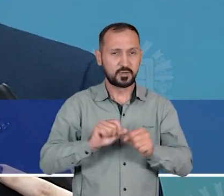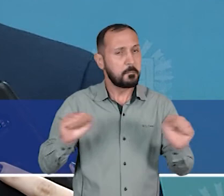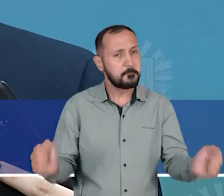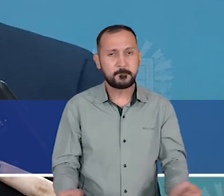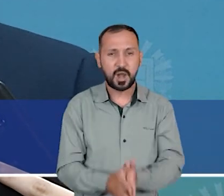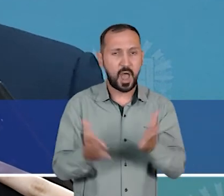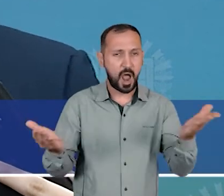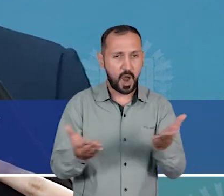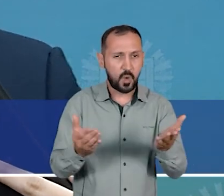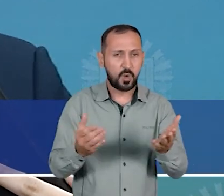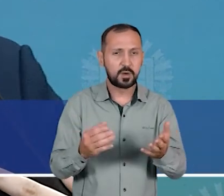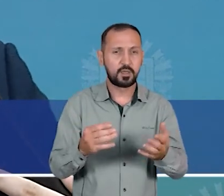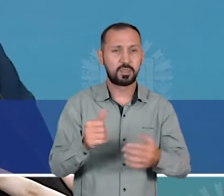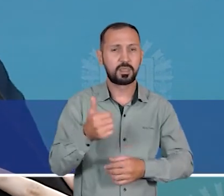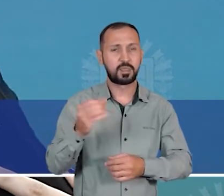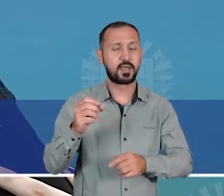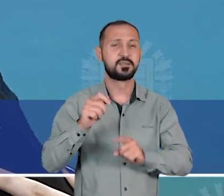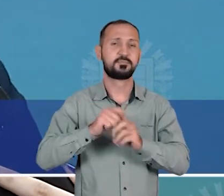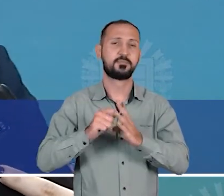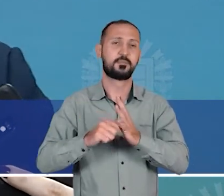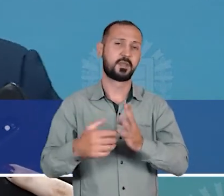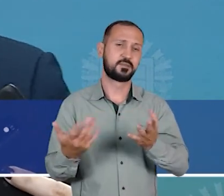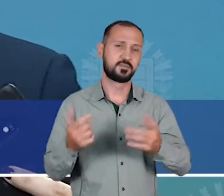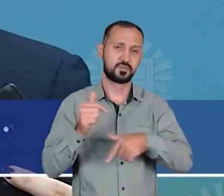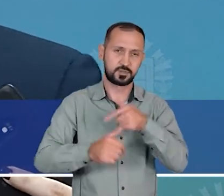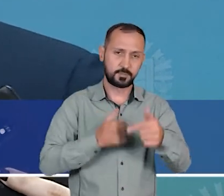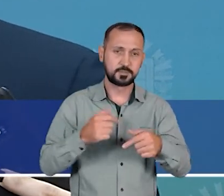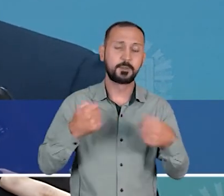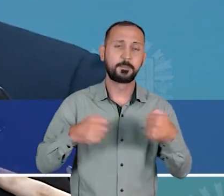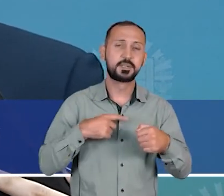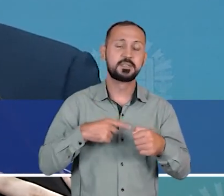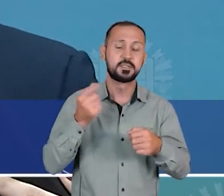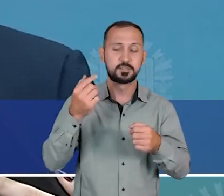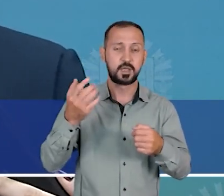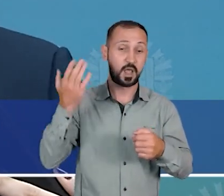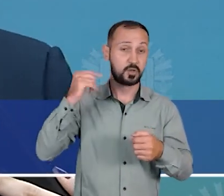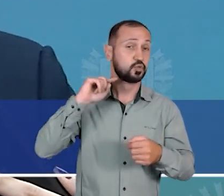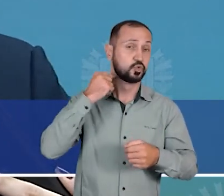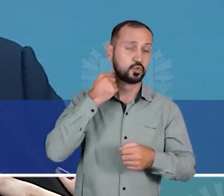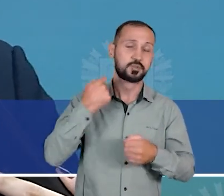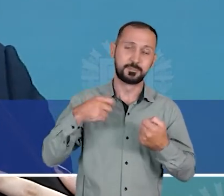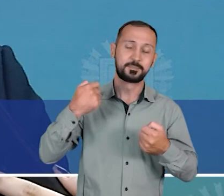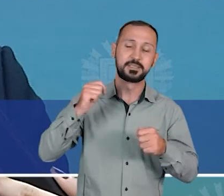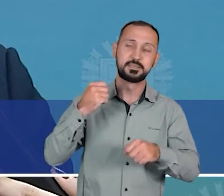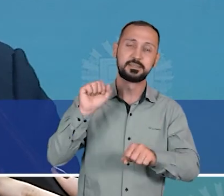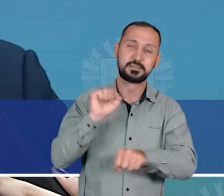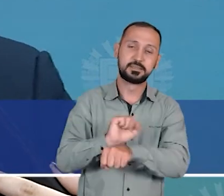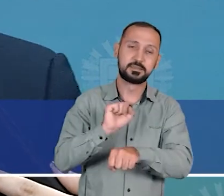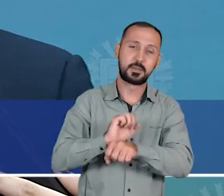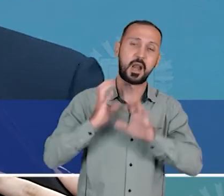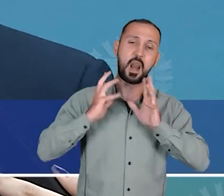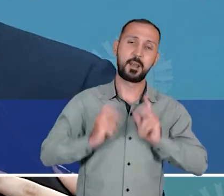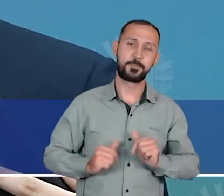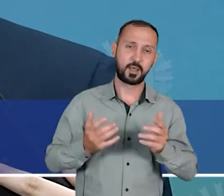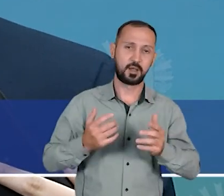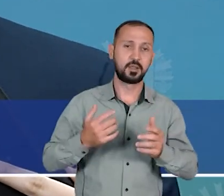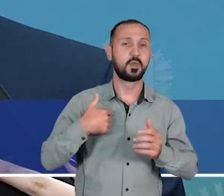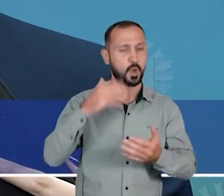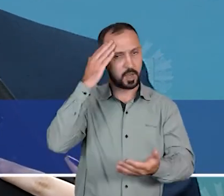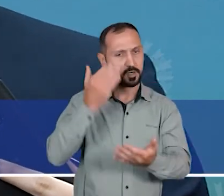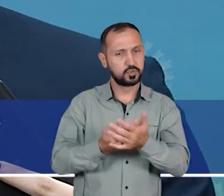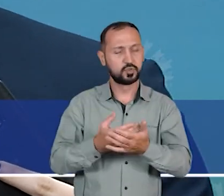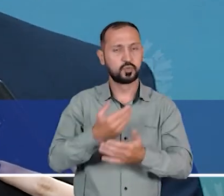Bolsonaro faça um milagre em apenas 10 meses de governo. Nós temos que limpar a sujeira que foi feita, e isso vai demandar um tempo.